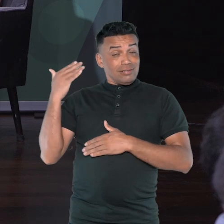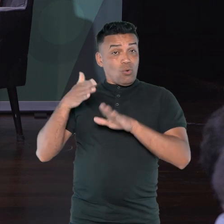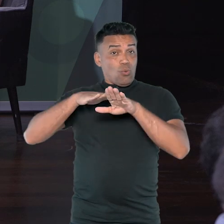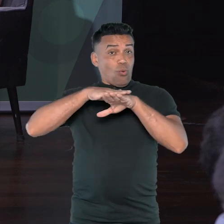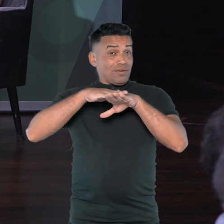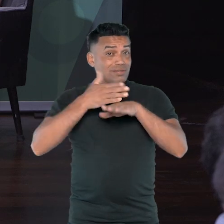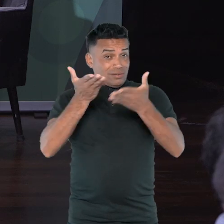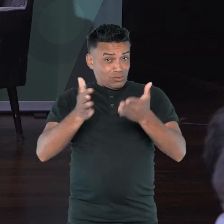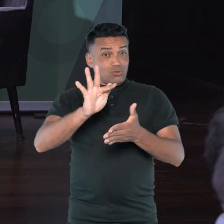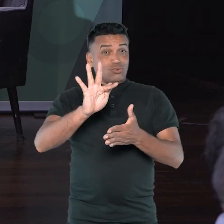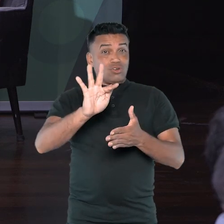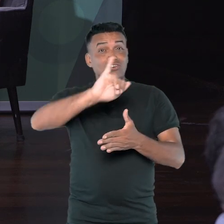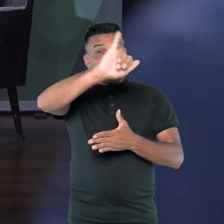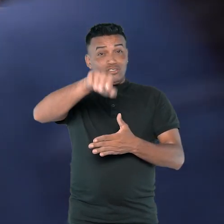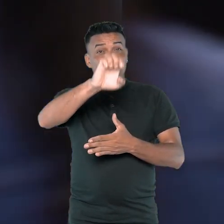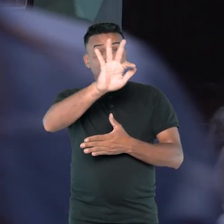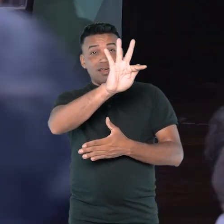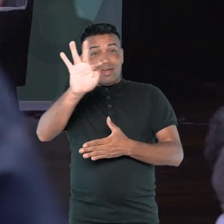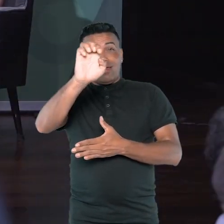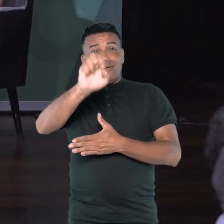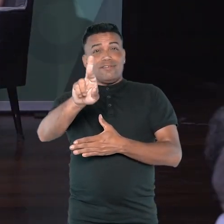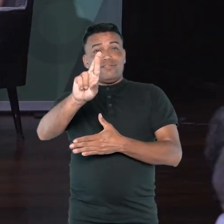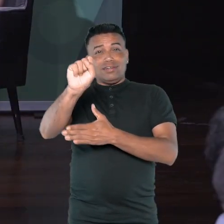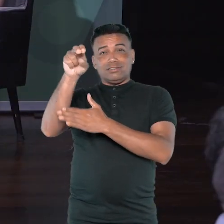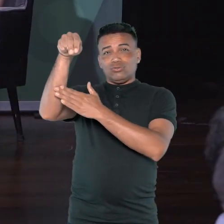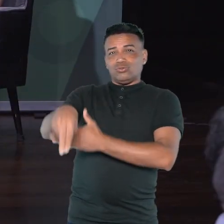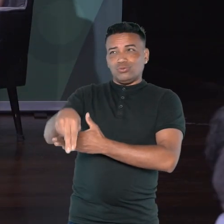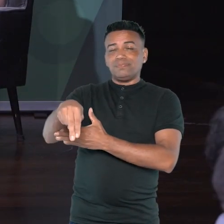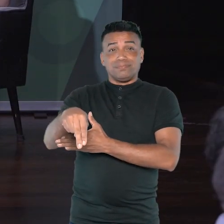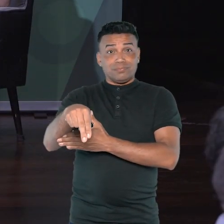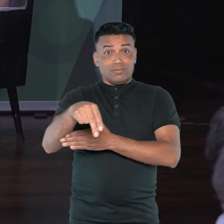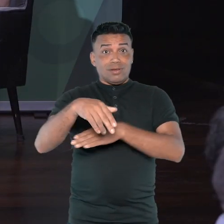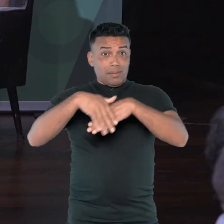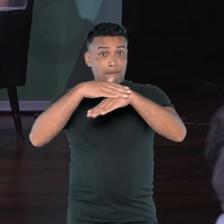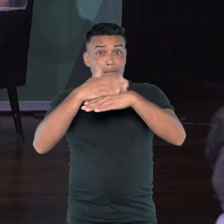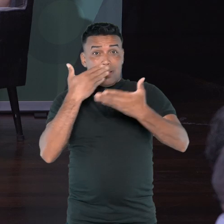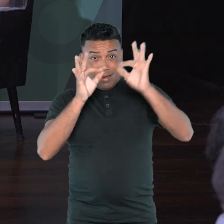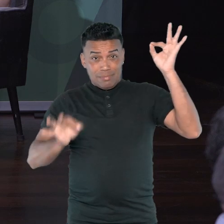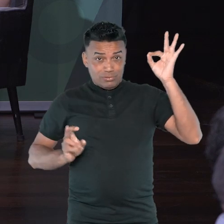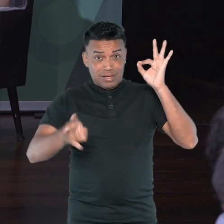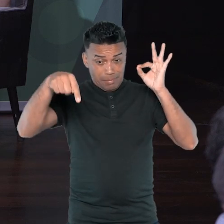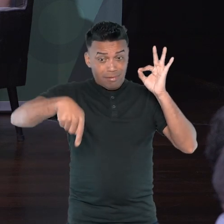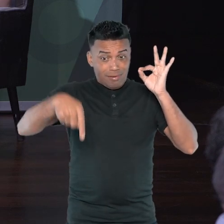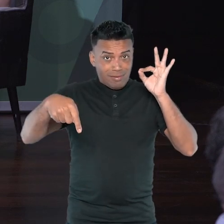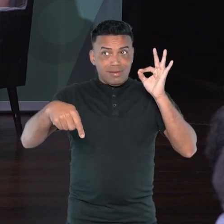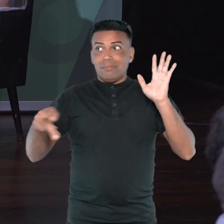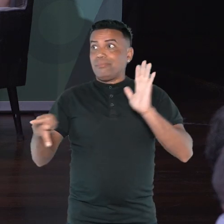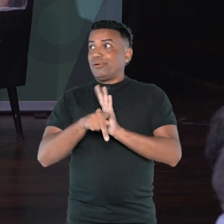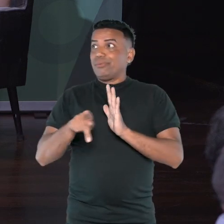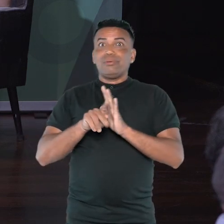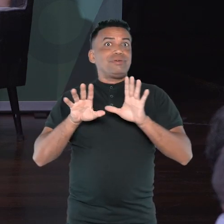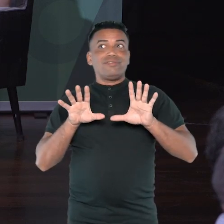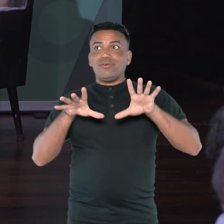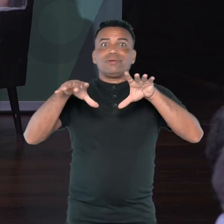o Sempre um Papo fez também parte da minha formação na época da universidade, da minha formação